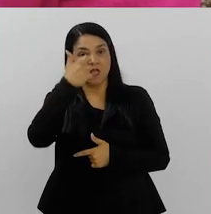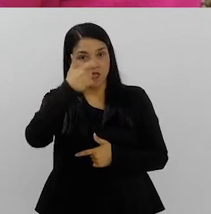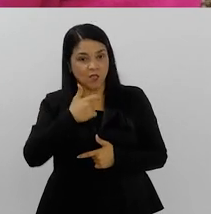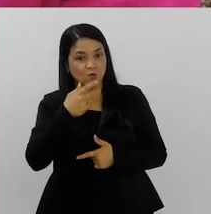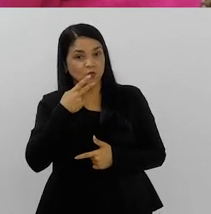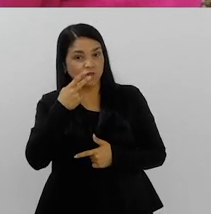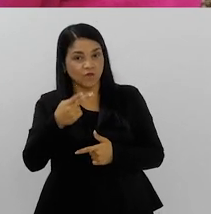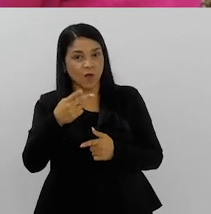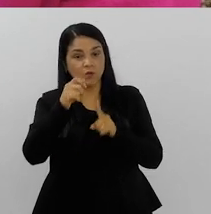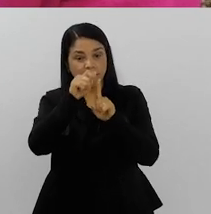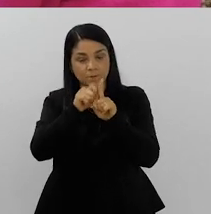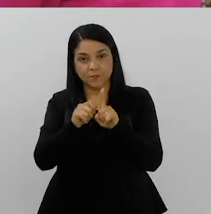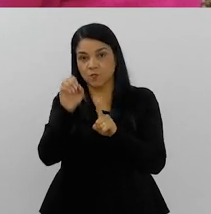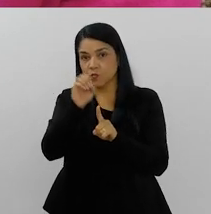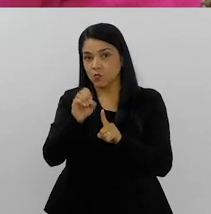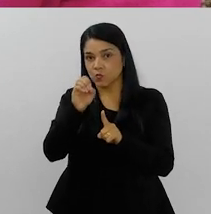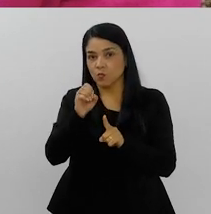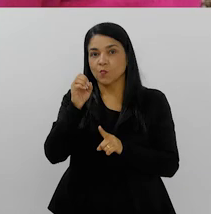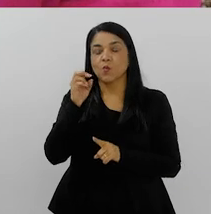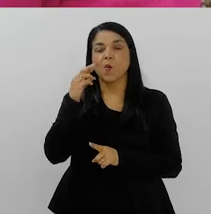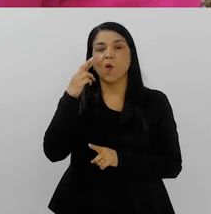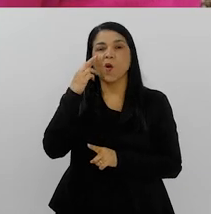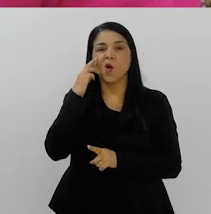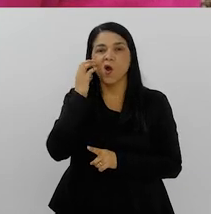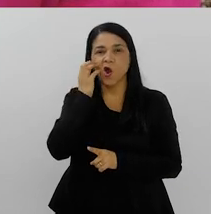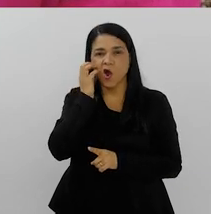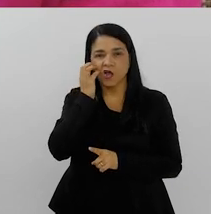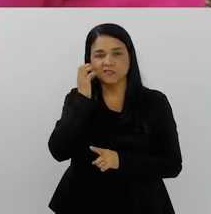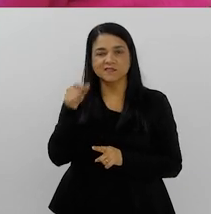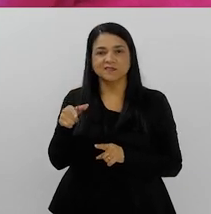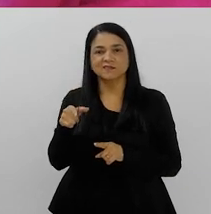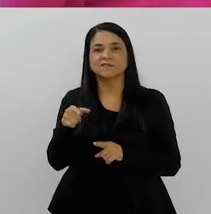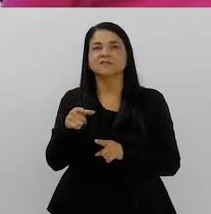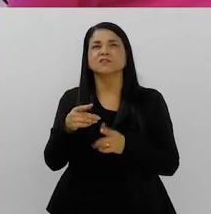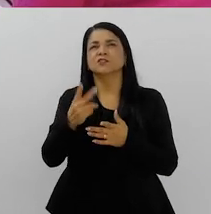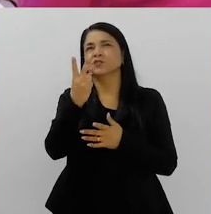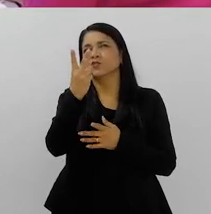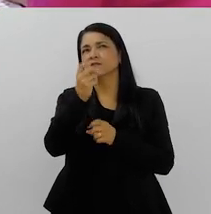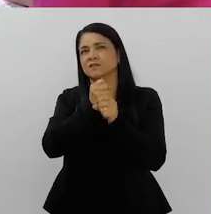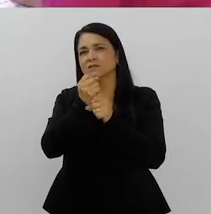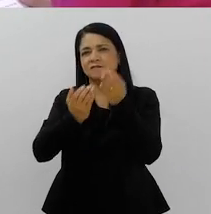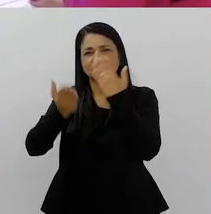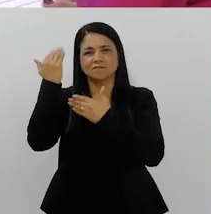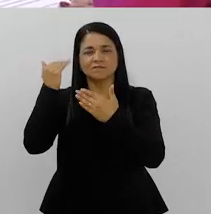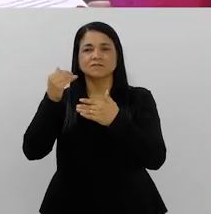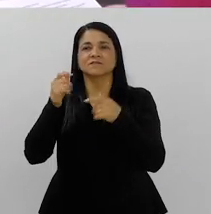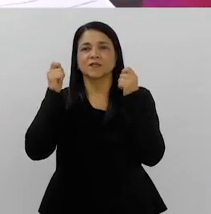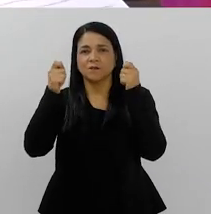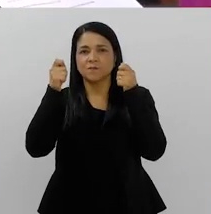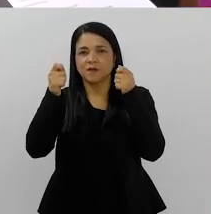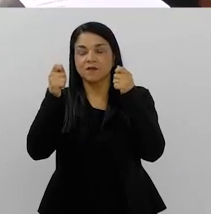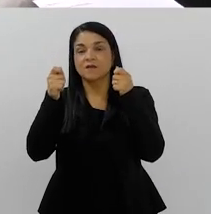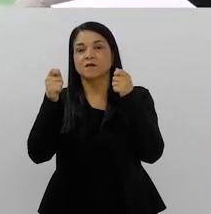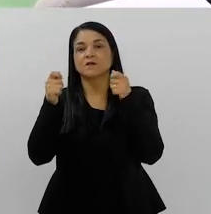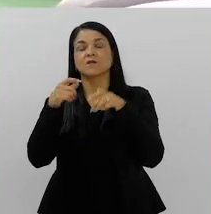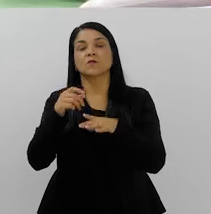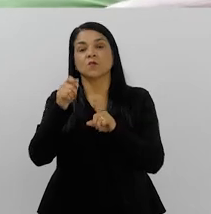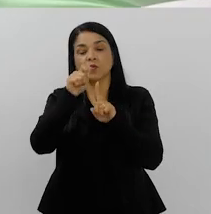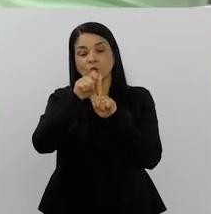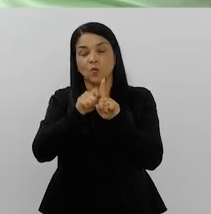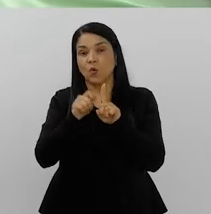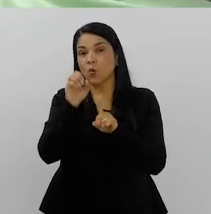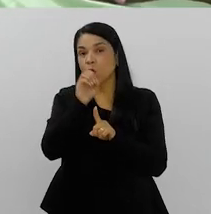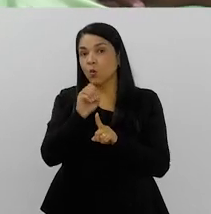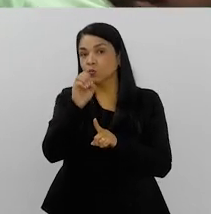assim eu quando fala em Outubro Rosa Eu costumo até uns dois anos atrás a gente fez uma campanha até tô com ele aqui com boton que a gente